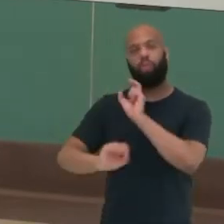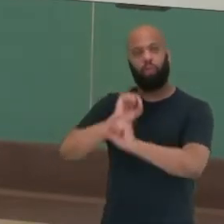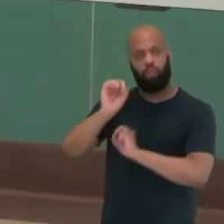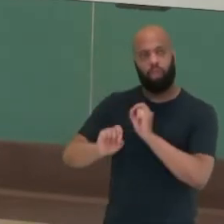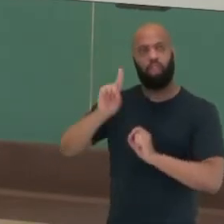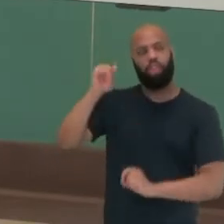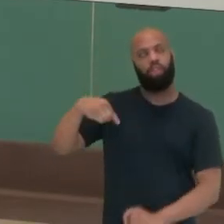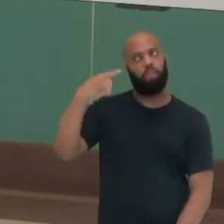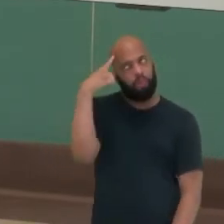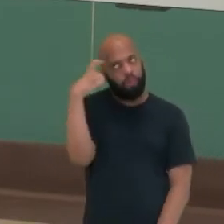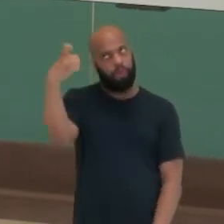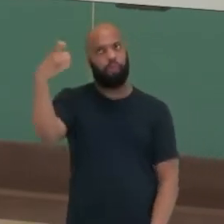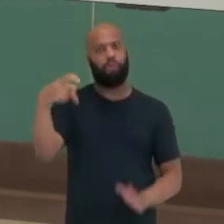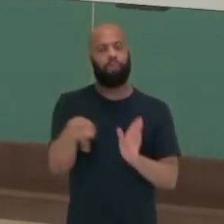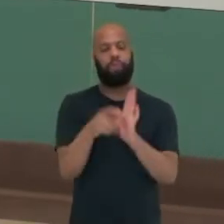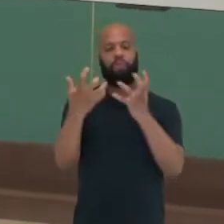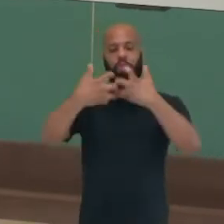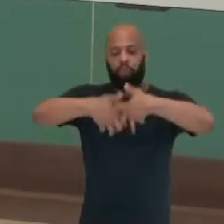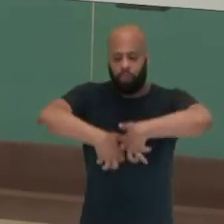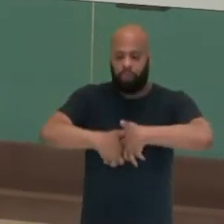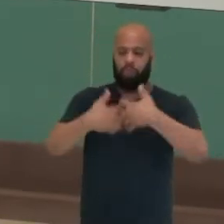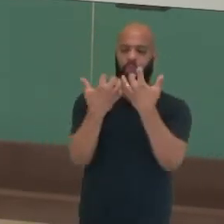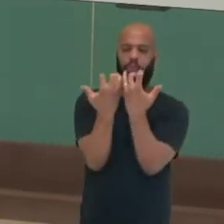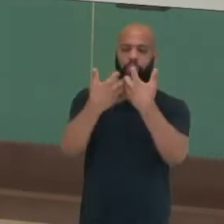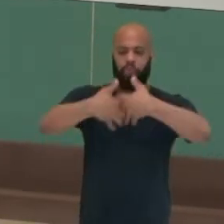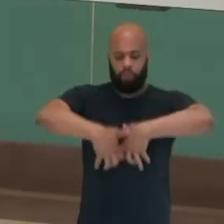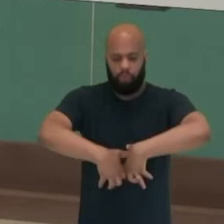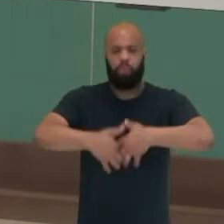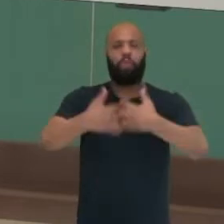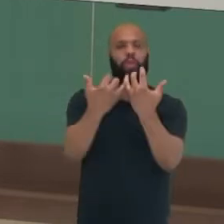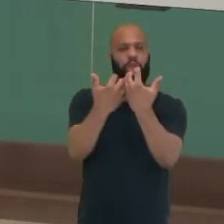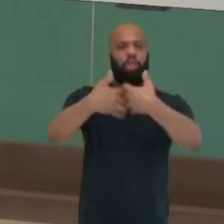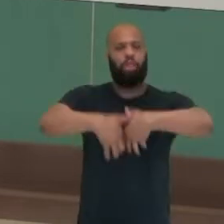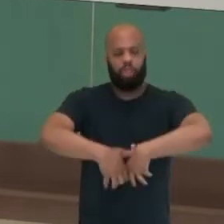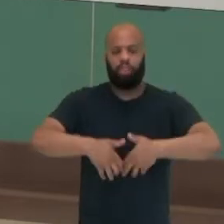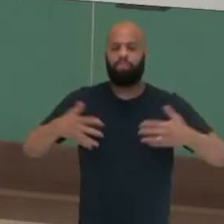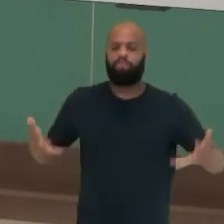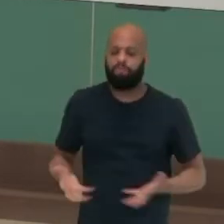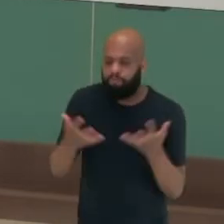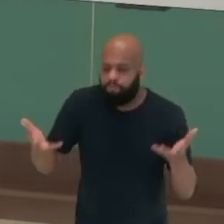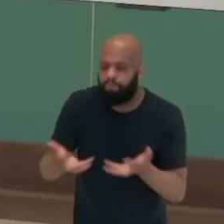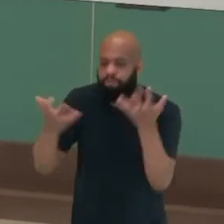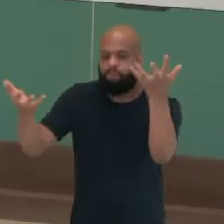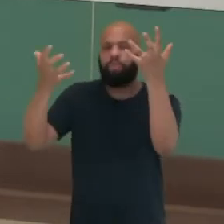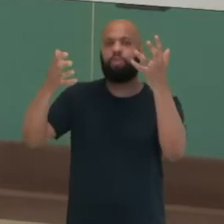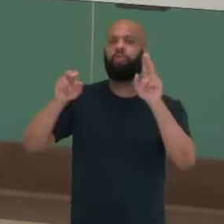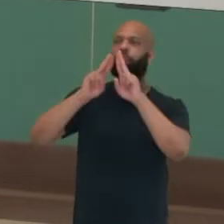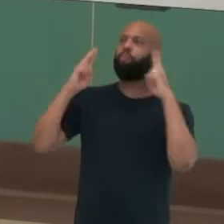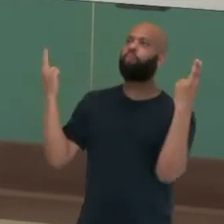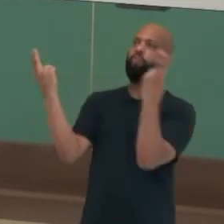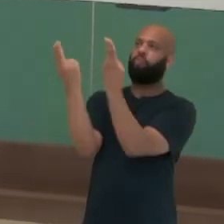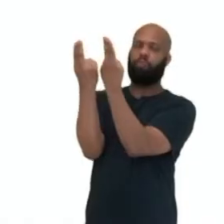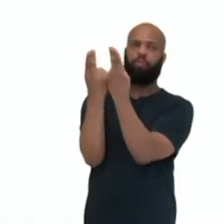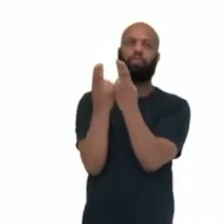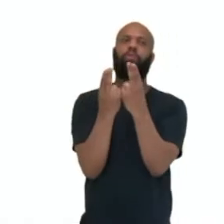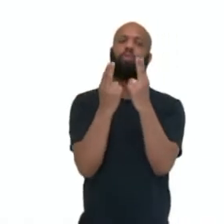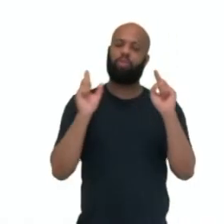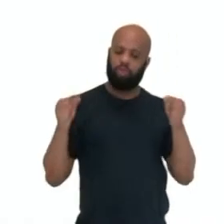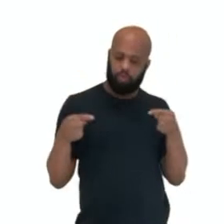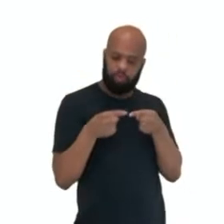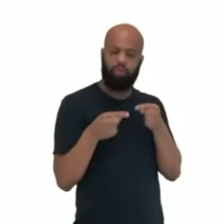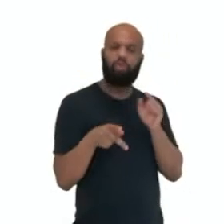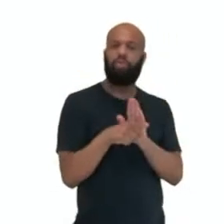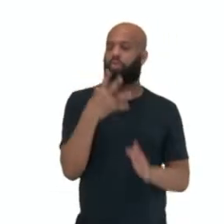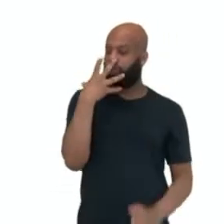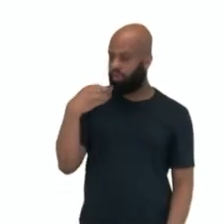é essa ideia mecanicista, essa mecânica que movimenta o universo. De acordo com